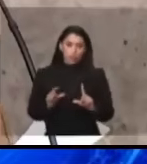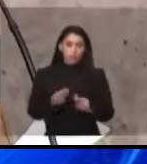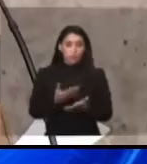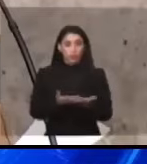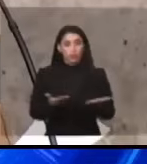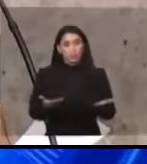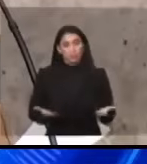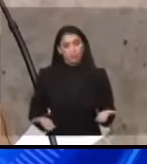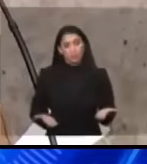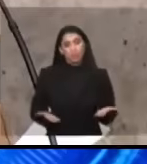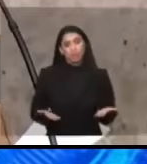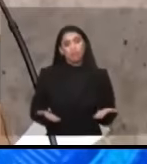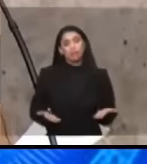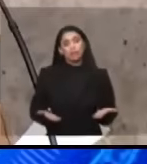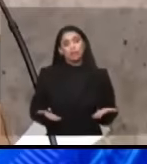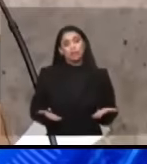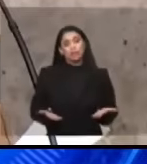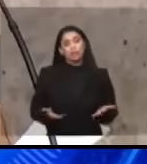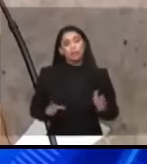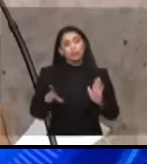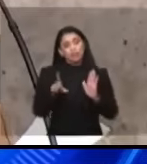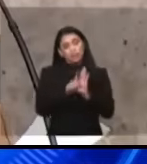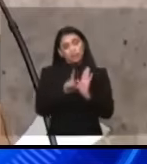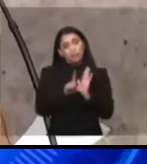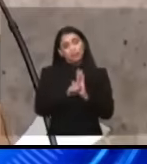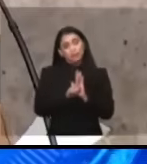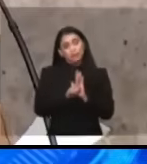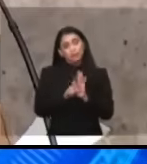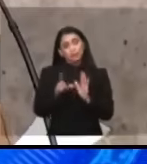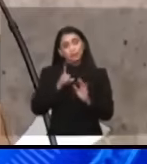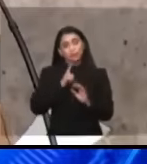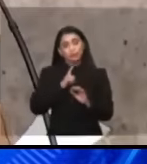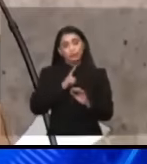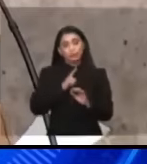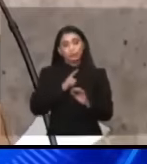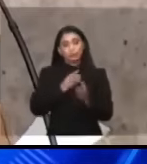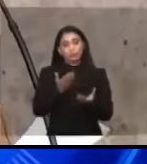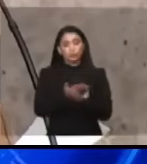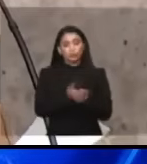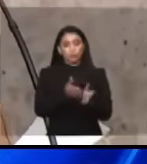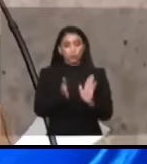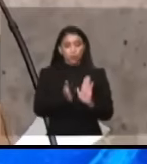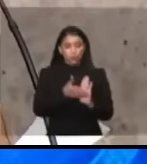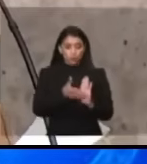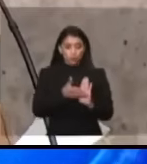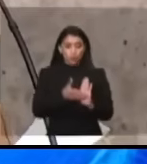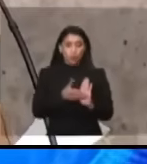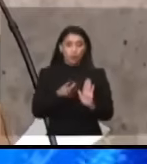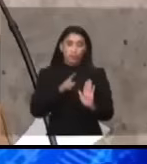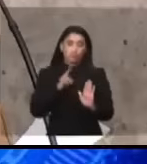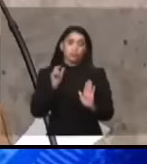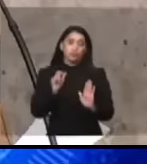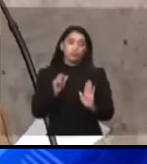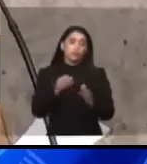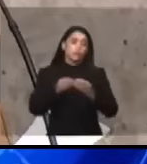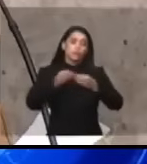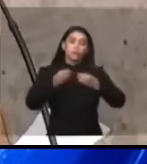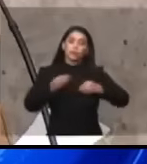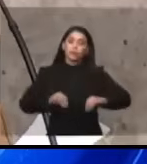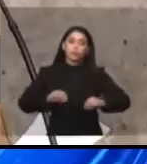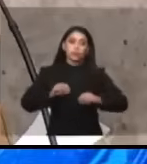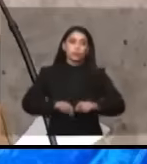perda provocada pela alteração legislativa, no caso concreto, importou em maior prejuízo